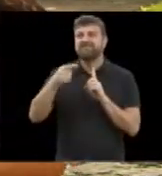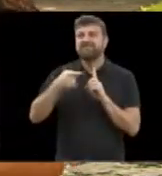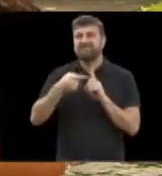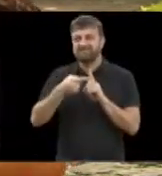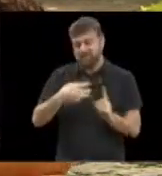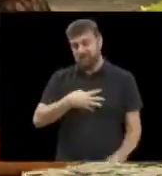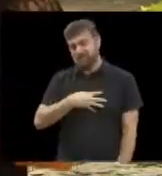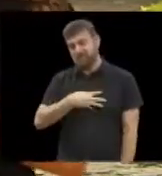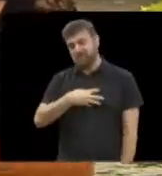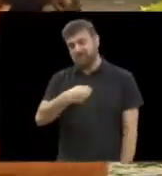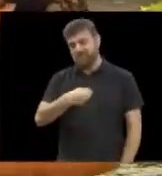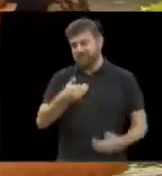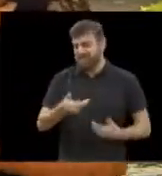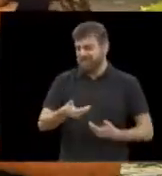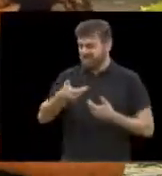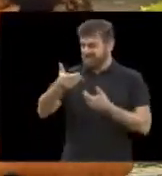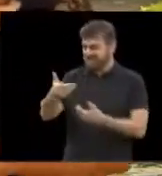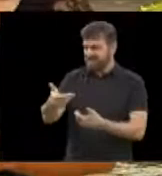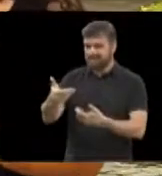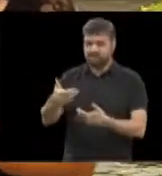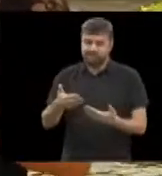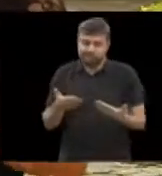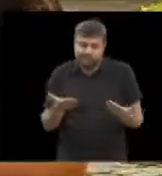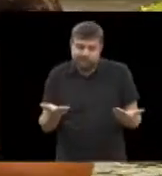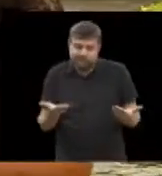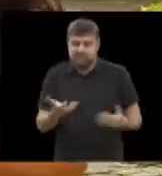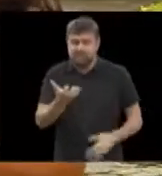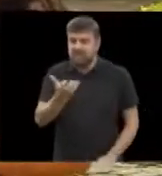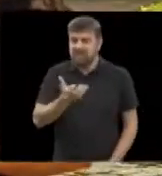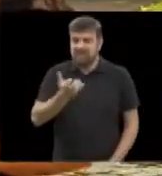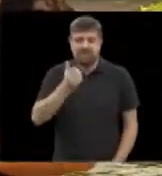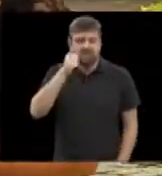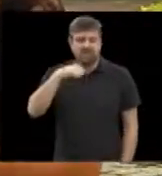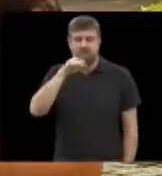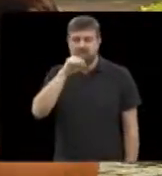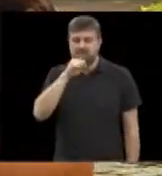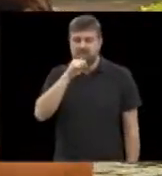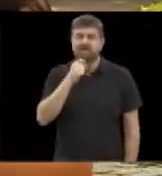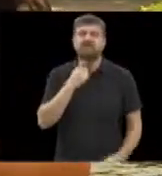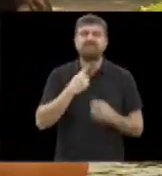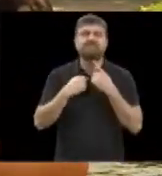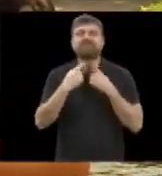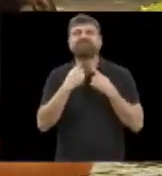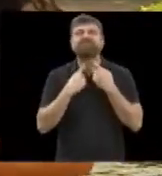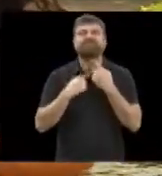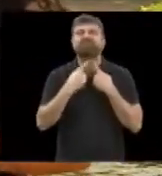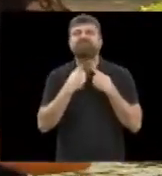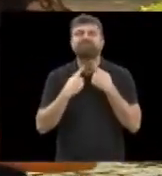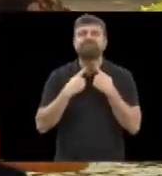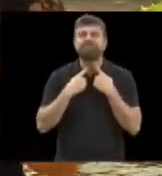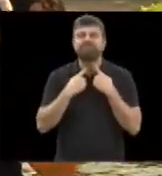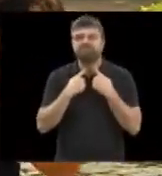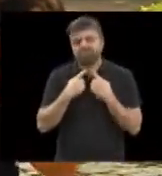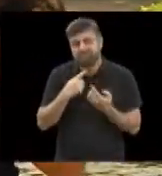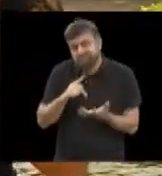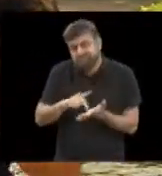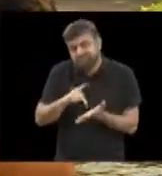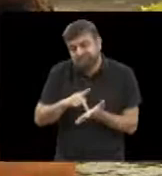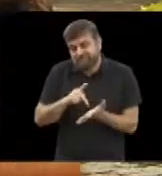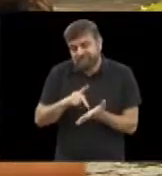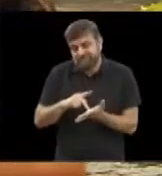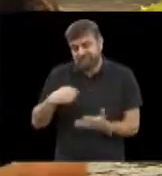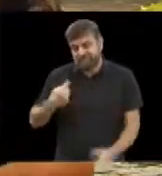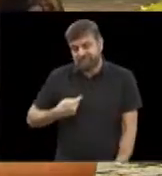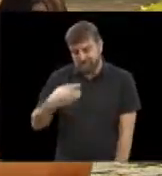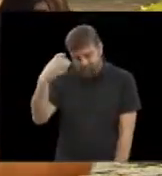tanto um filhinho, né? Dar um filho para ele, né? E queria muito ser mãe, né? Mas realmente a gente